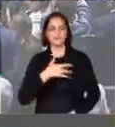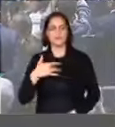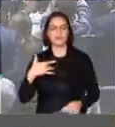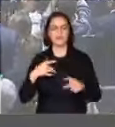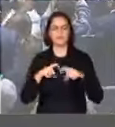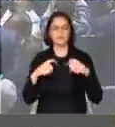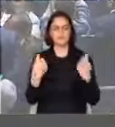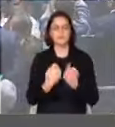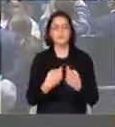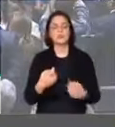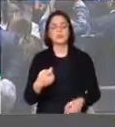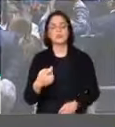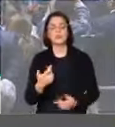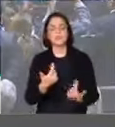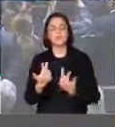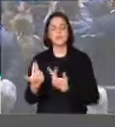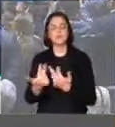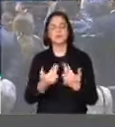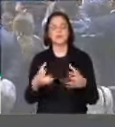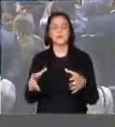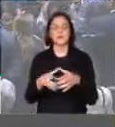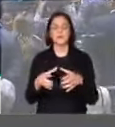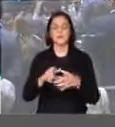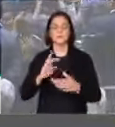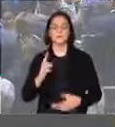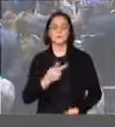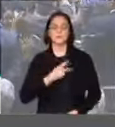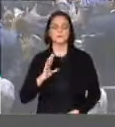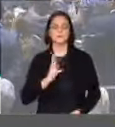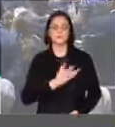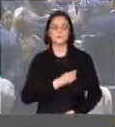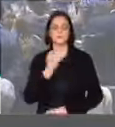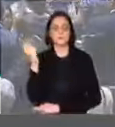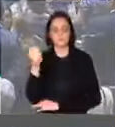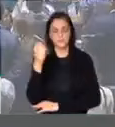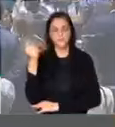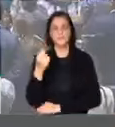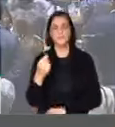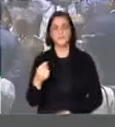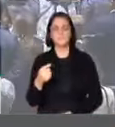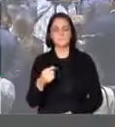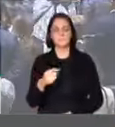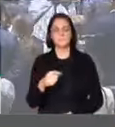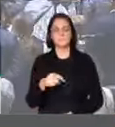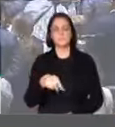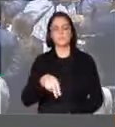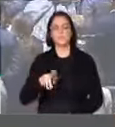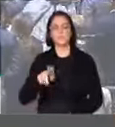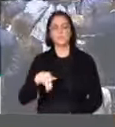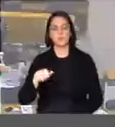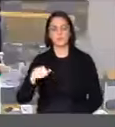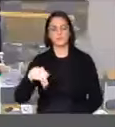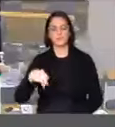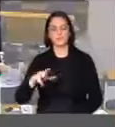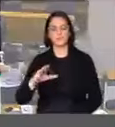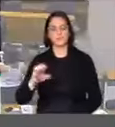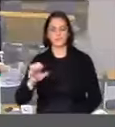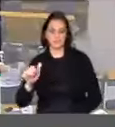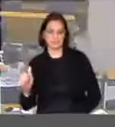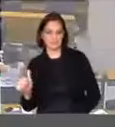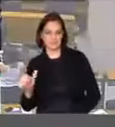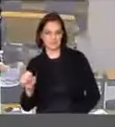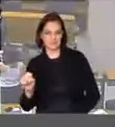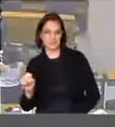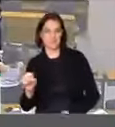Sexualidade, Igualdade, Associação de Travestis Transsexuais do Rio Grande do Sul, Nuances, Grupo pela Livre